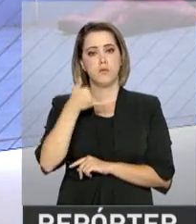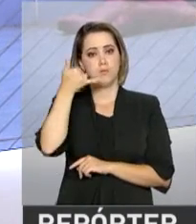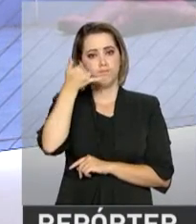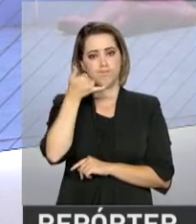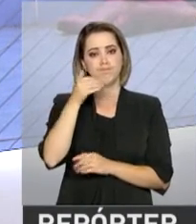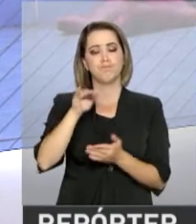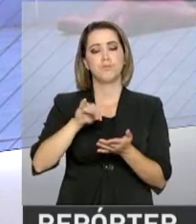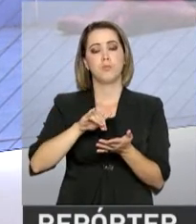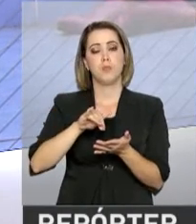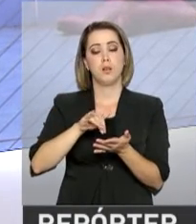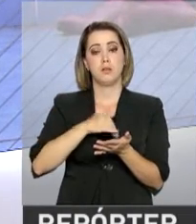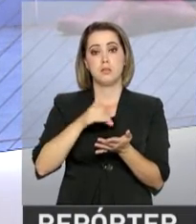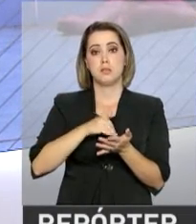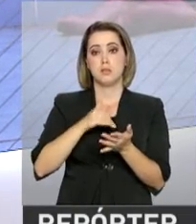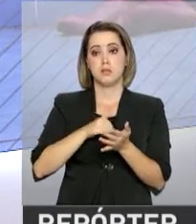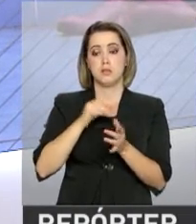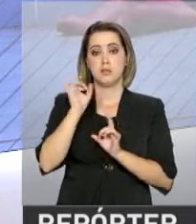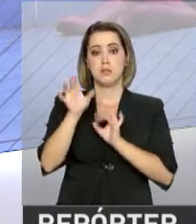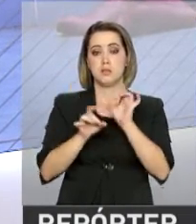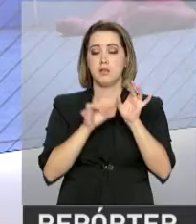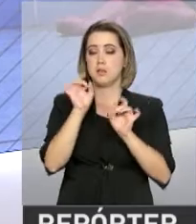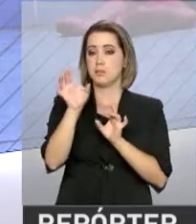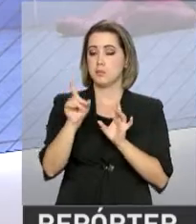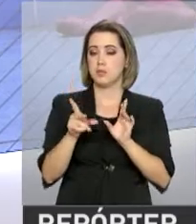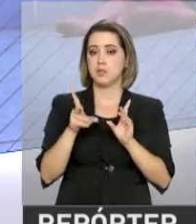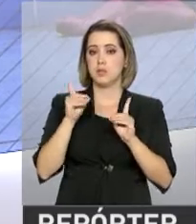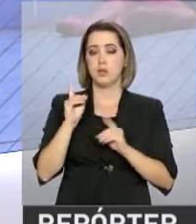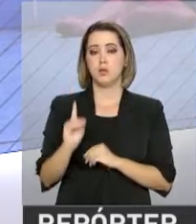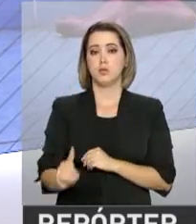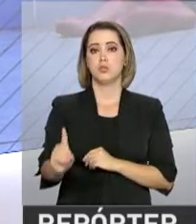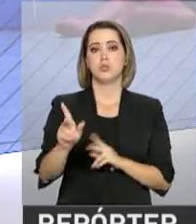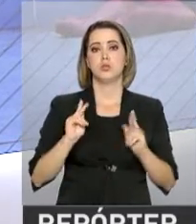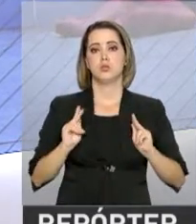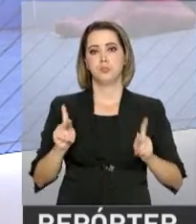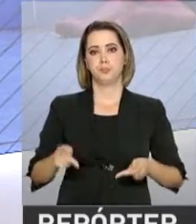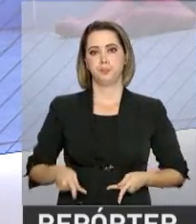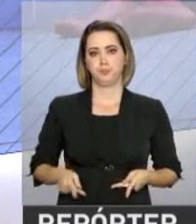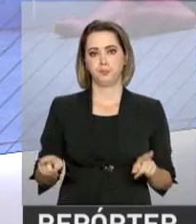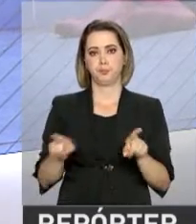Secretaria Especial de Direitos Humanos. Ainda em 2016,